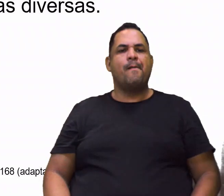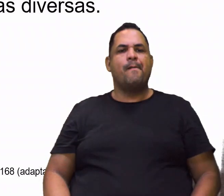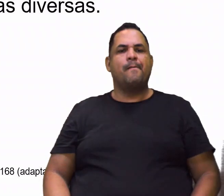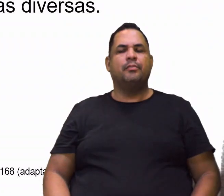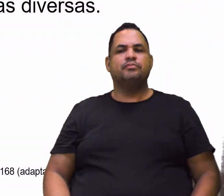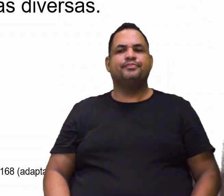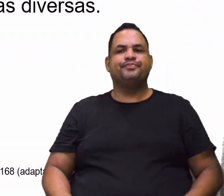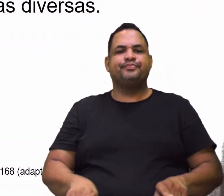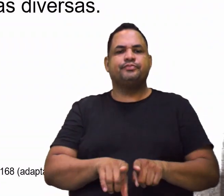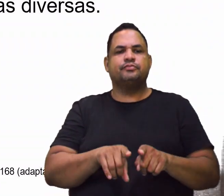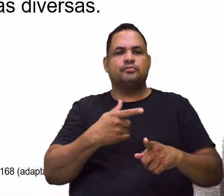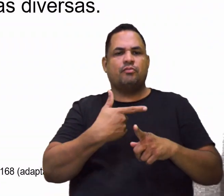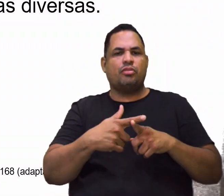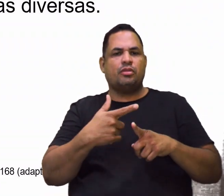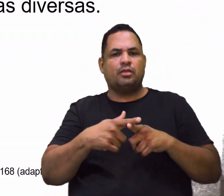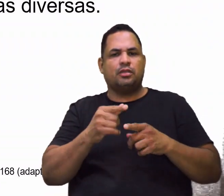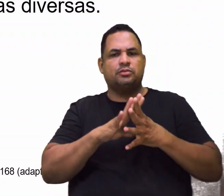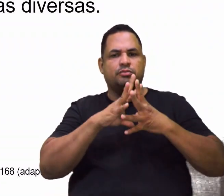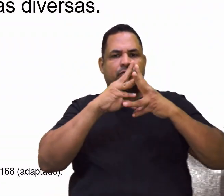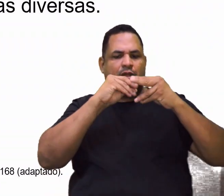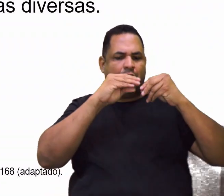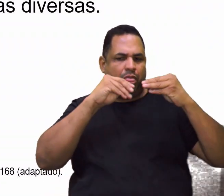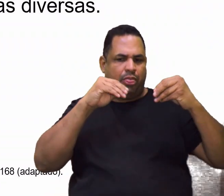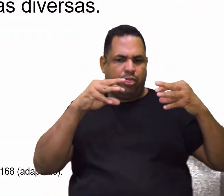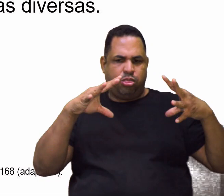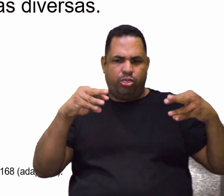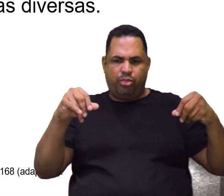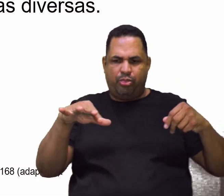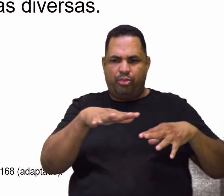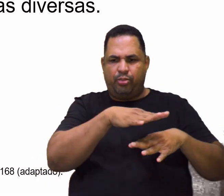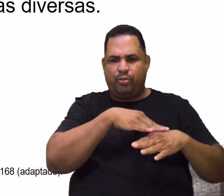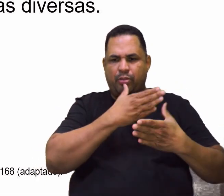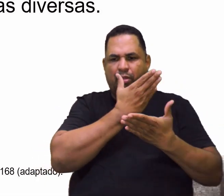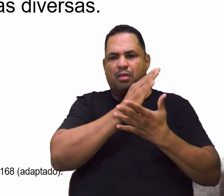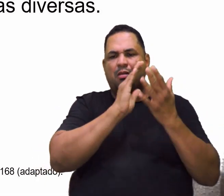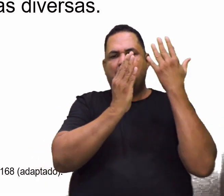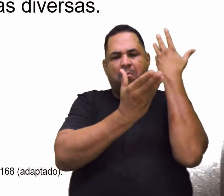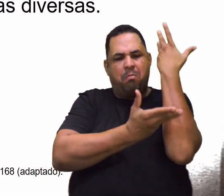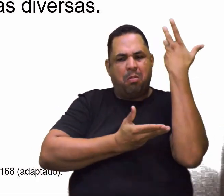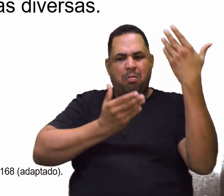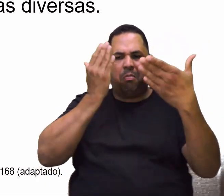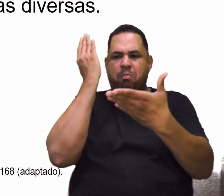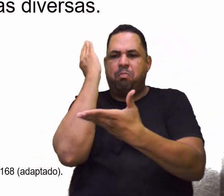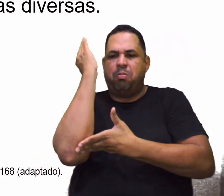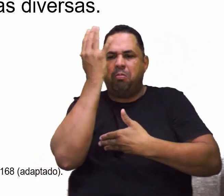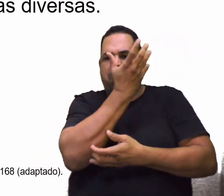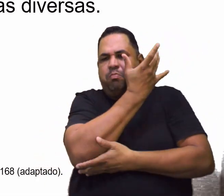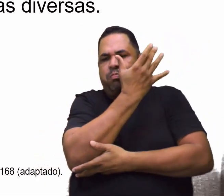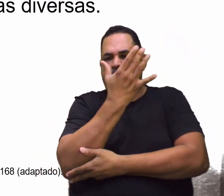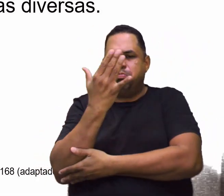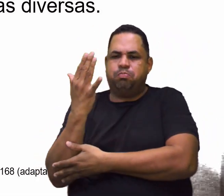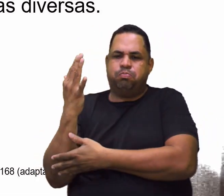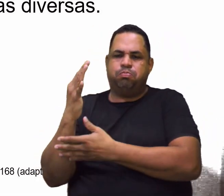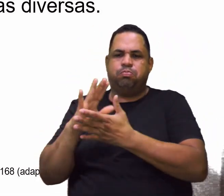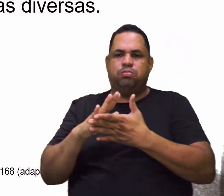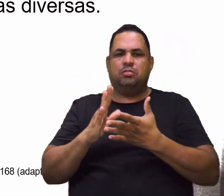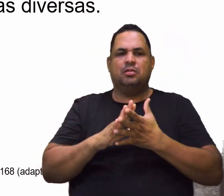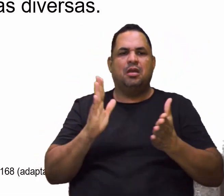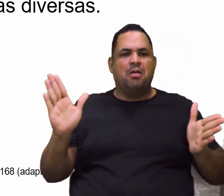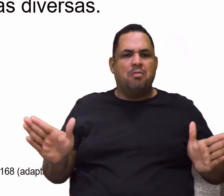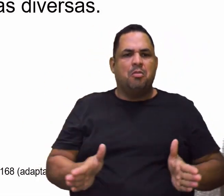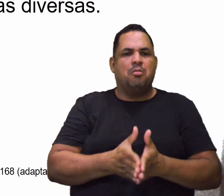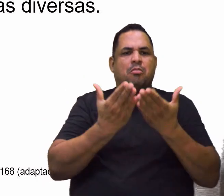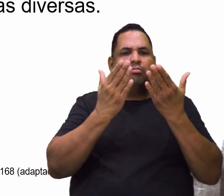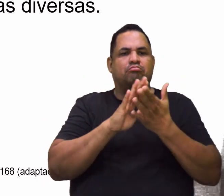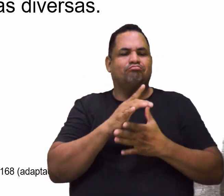E também problemas como a degradação do meio ambiente. Ó, esse é o nosso foco principal aqui. A pobreza,